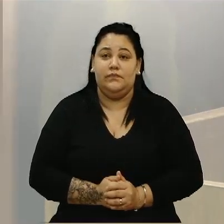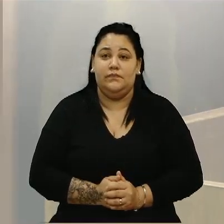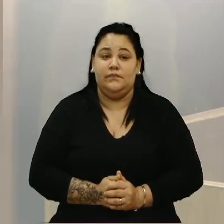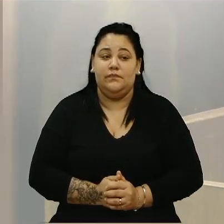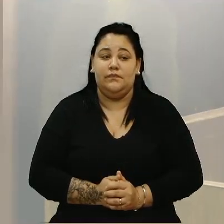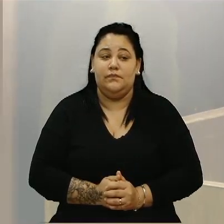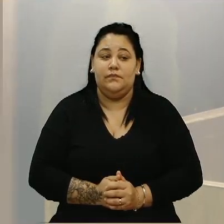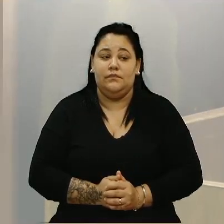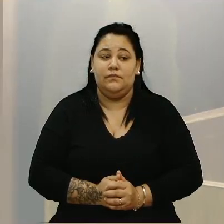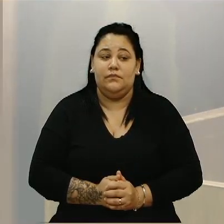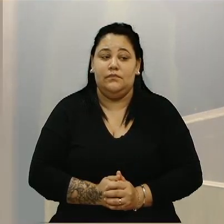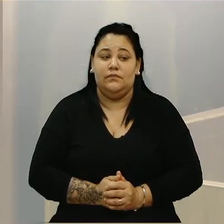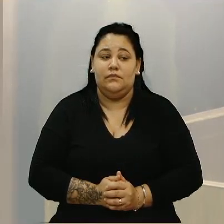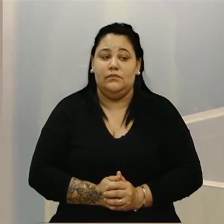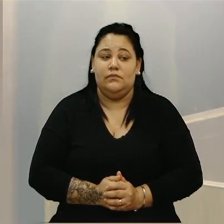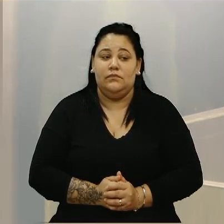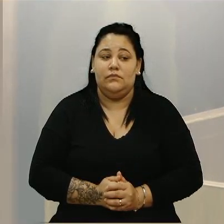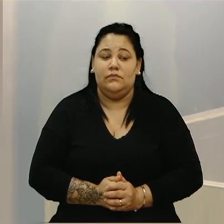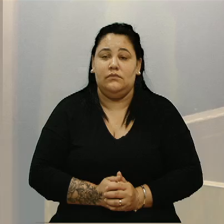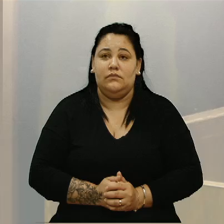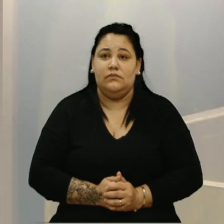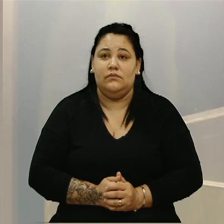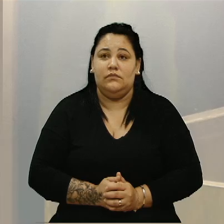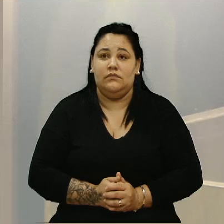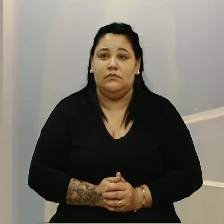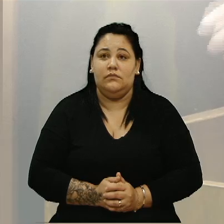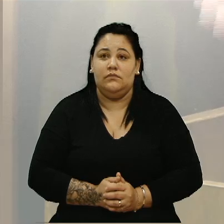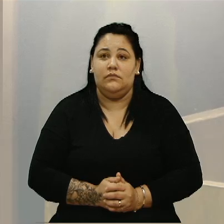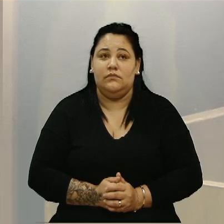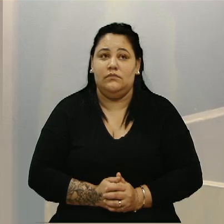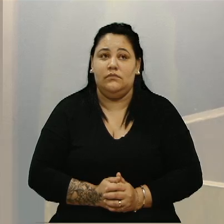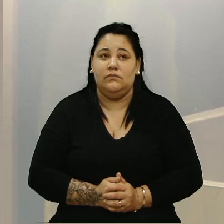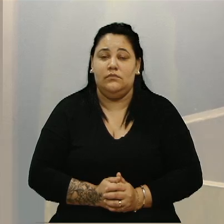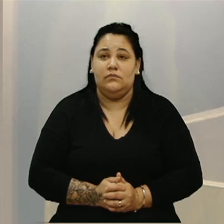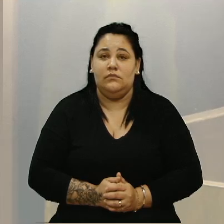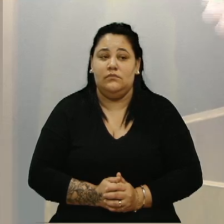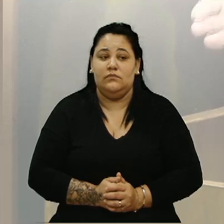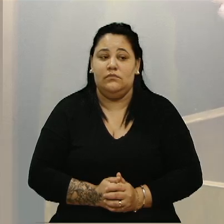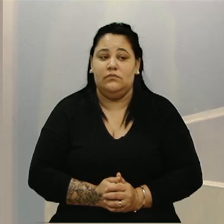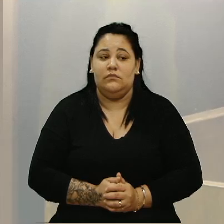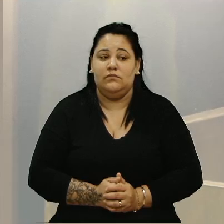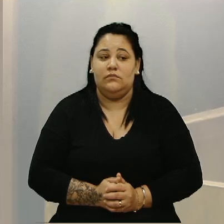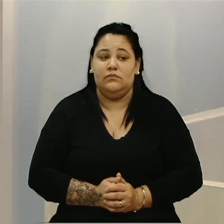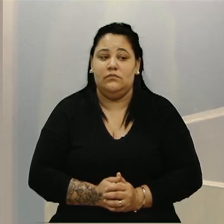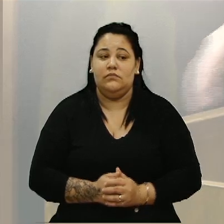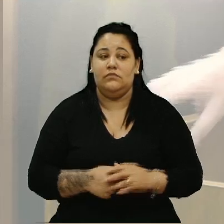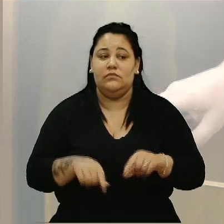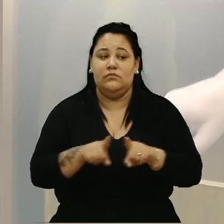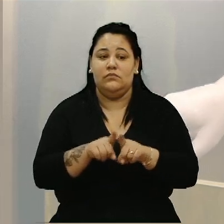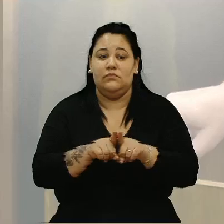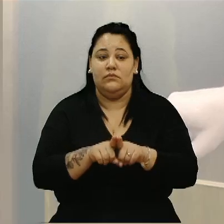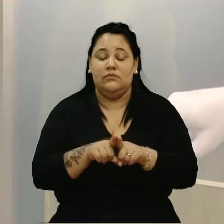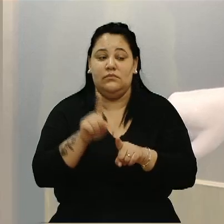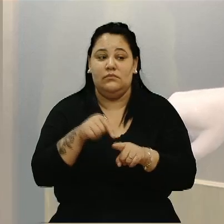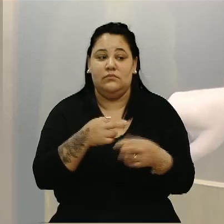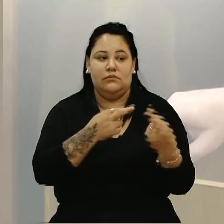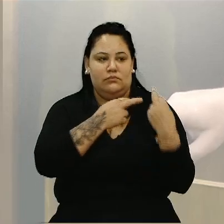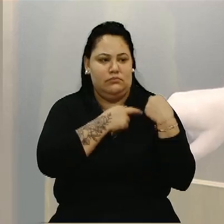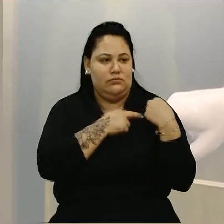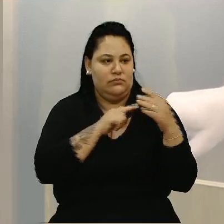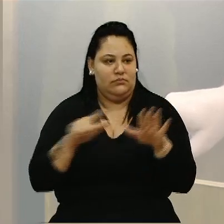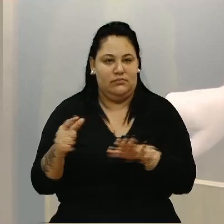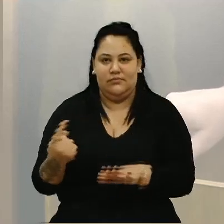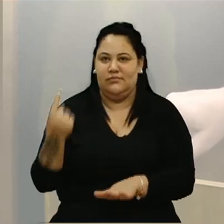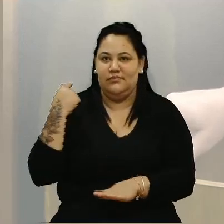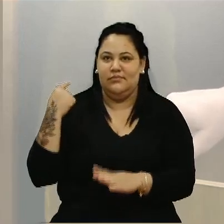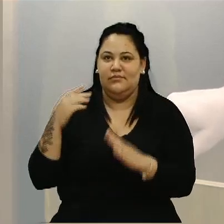Com relação às vitórias da esquerda, as vitórias da direita, as vitórias do centro, eu até fiz uma abordagem na semana passada aqui na casa,